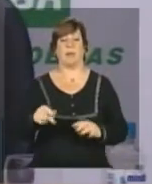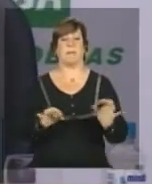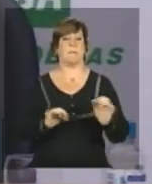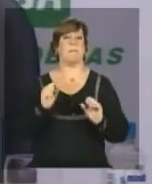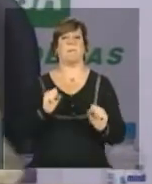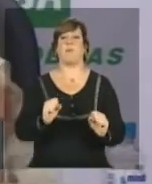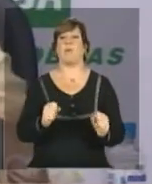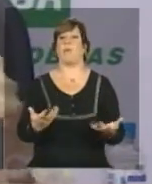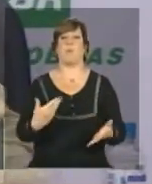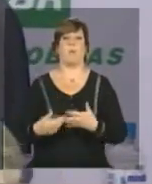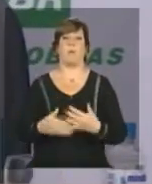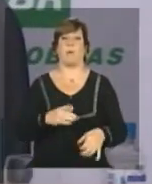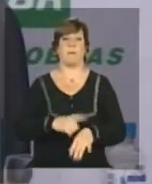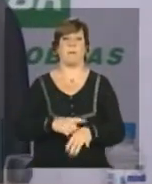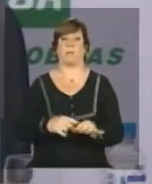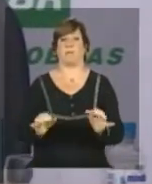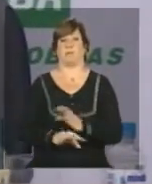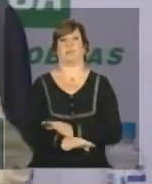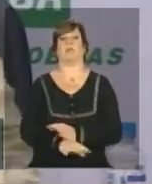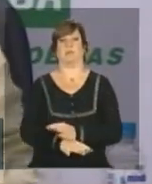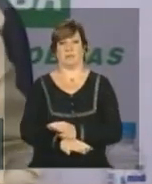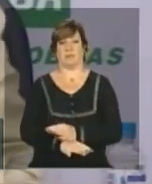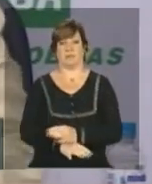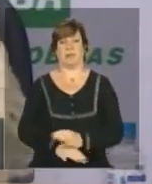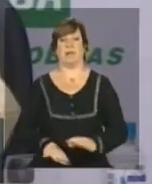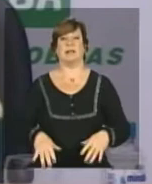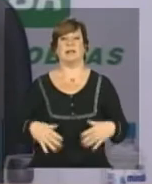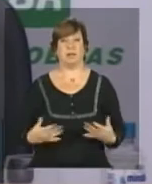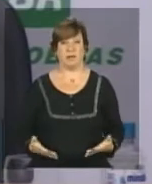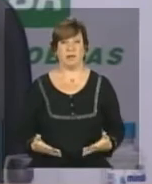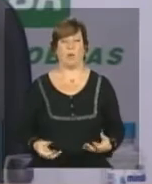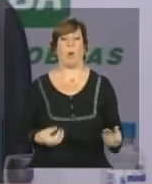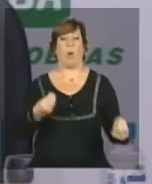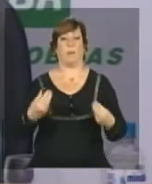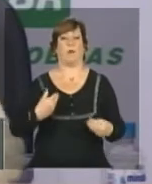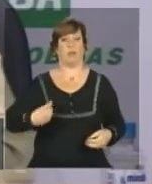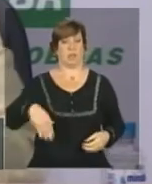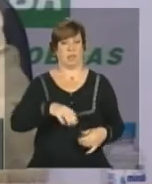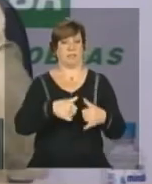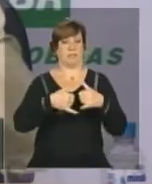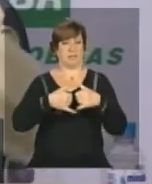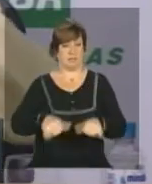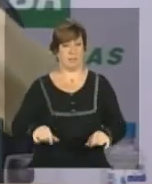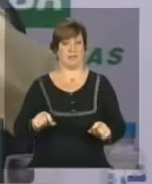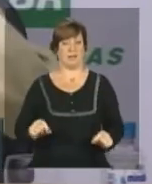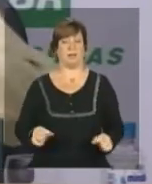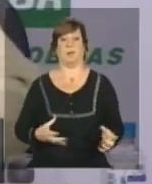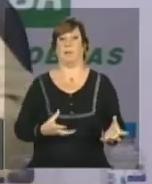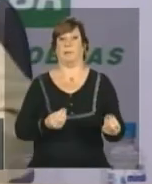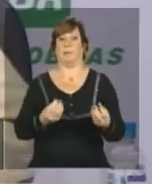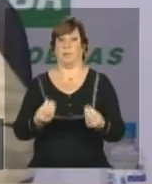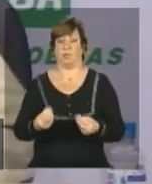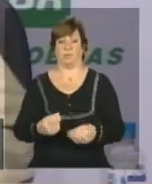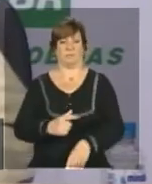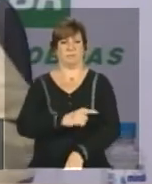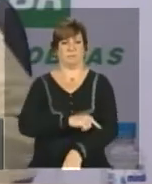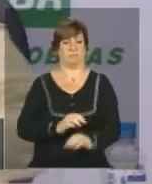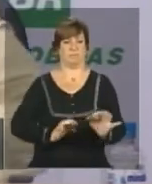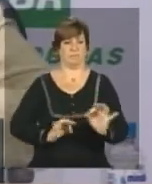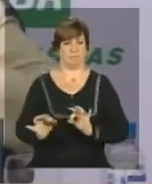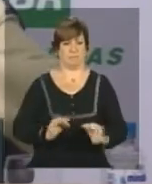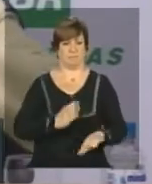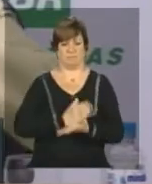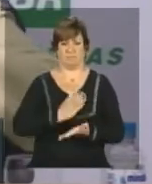sair a qualquer momento. Né? Então, como nós estamos muito disciplinados em cima